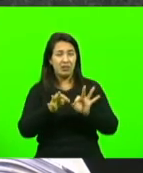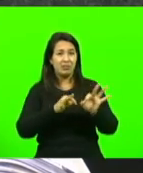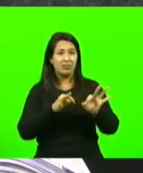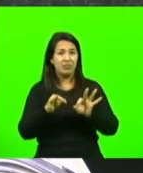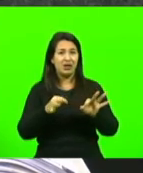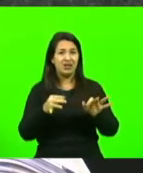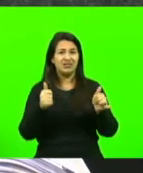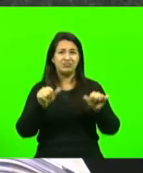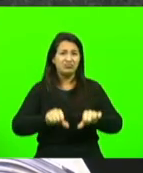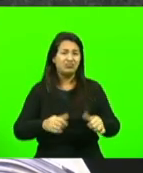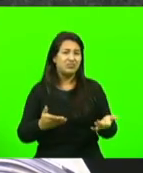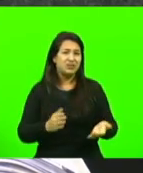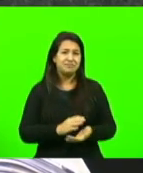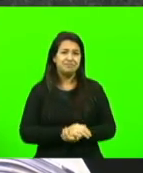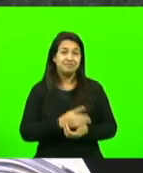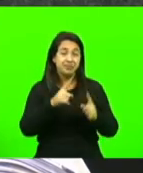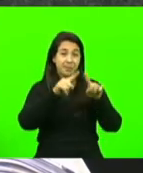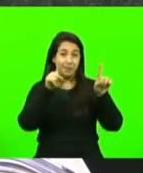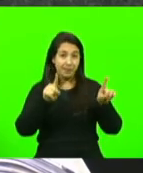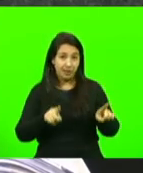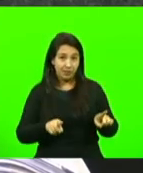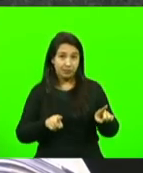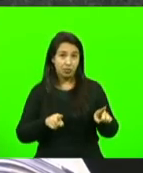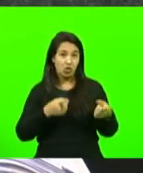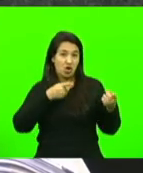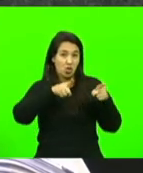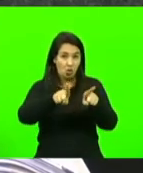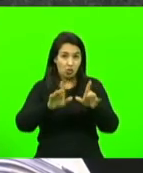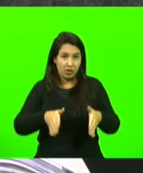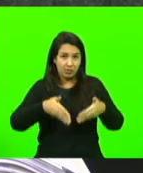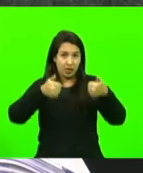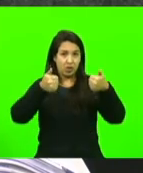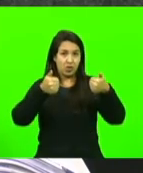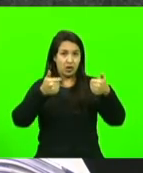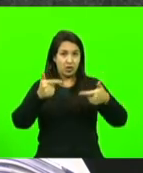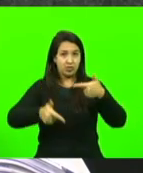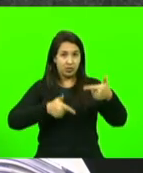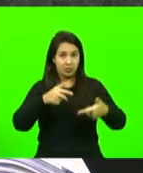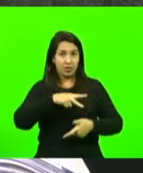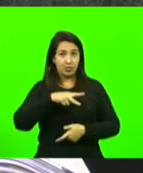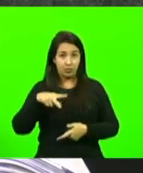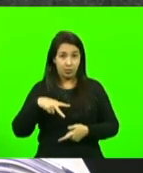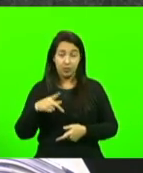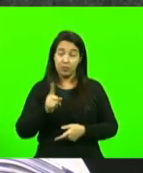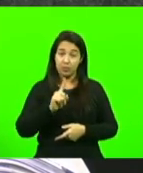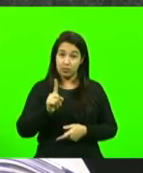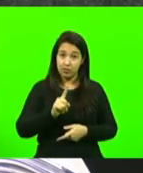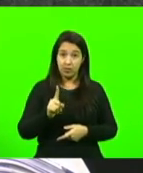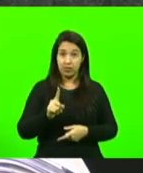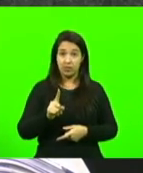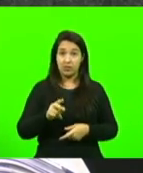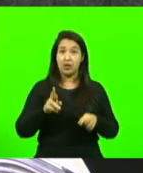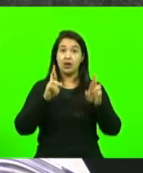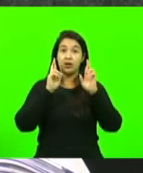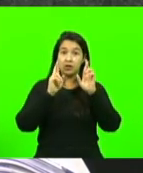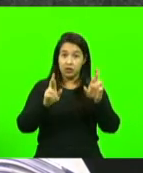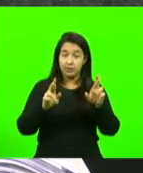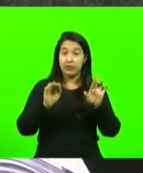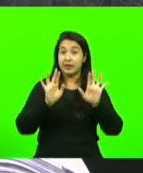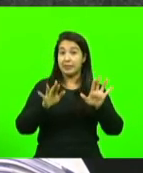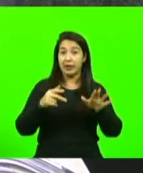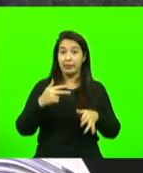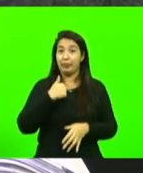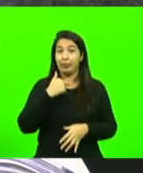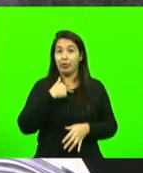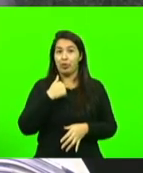não é contra melhorar o serviço público nunca foi e nunca será mas nós não podemos nos calar numa pé frente é